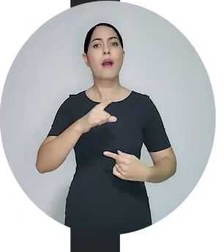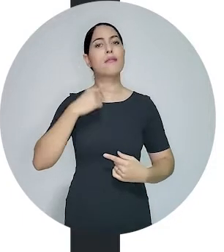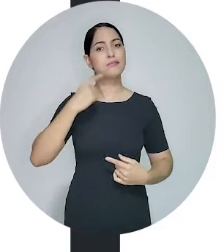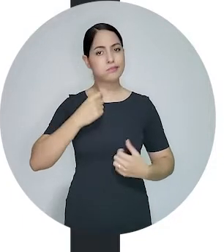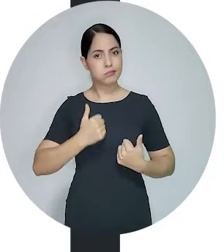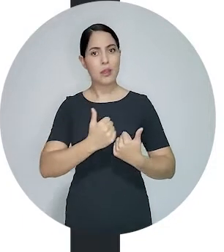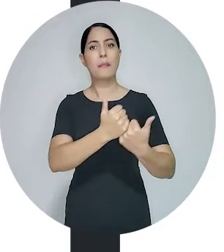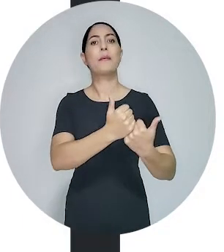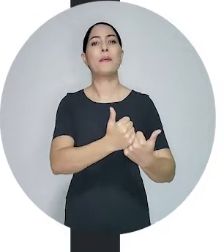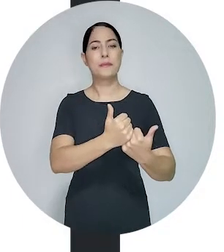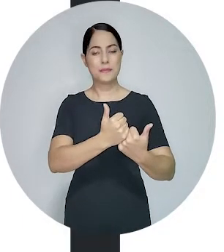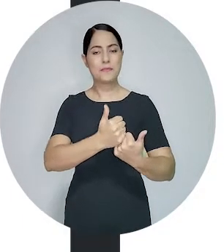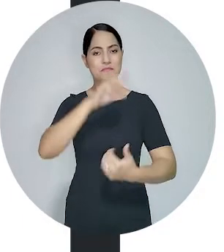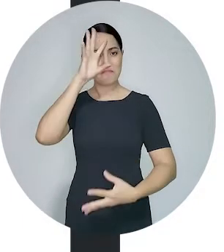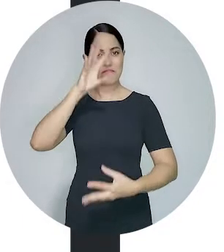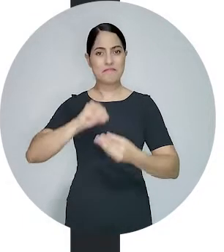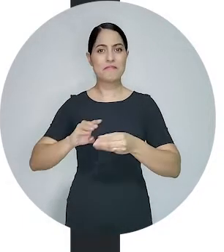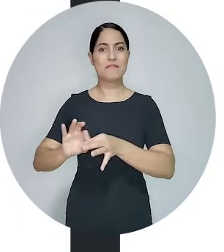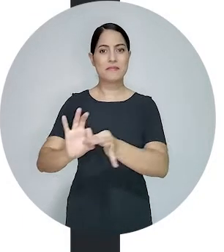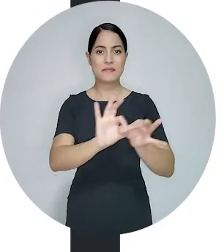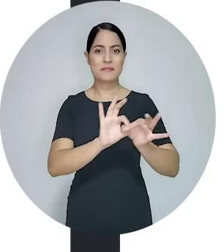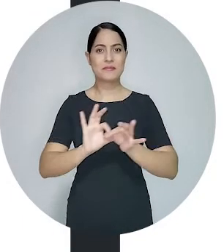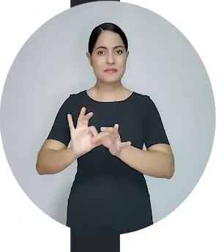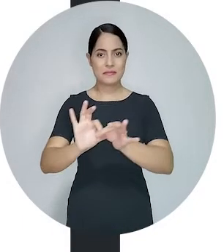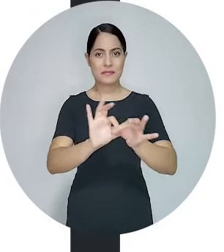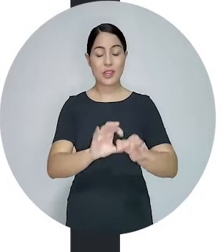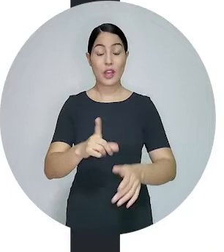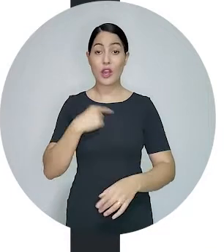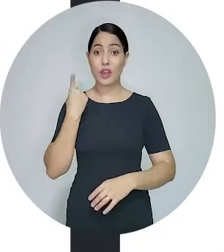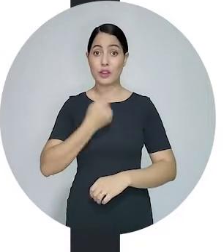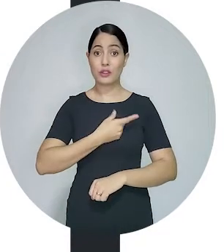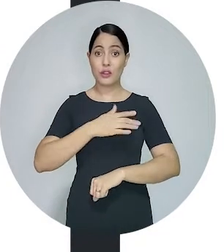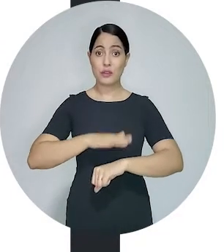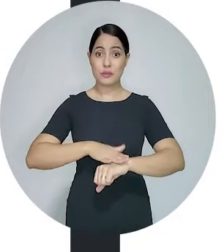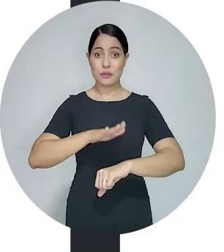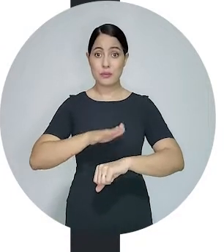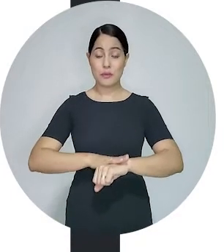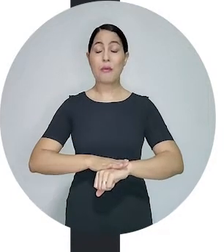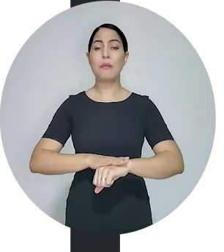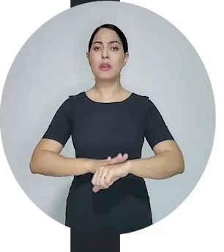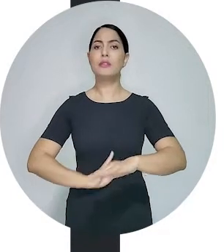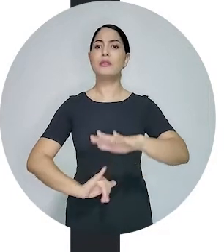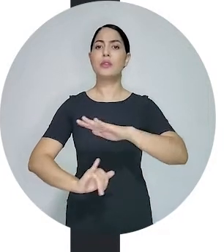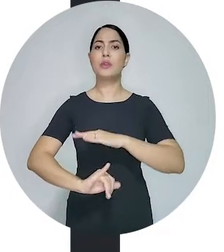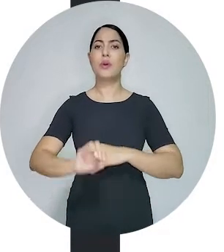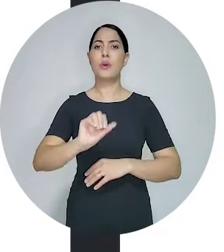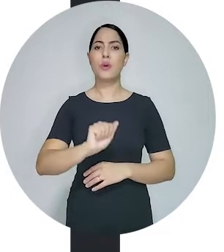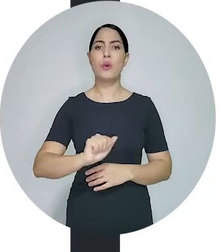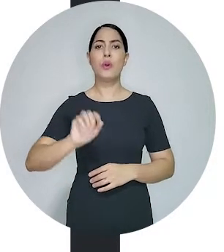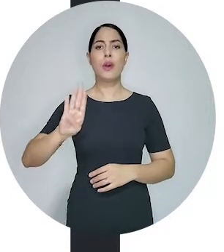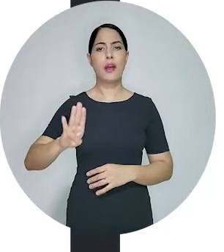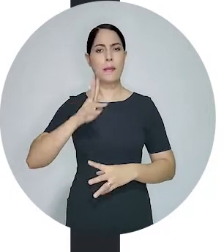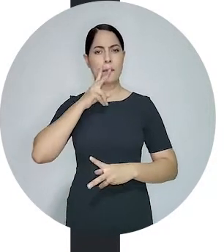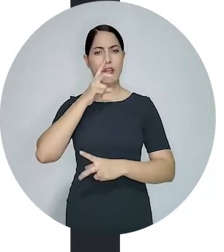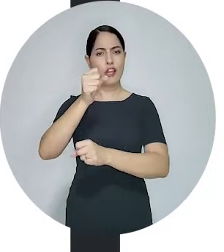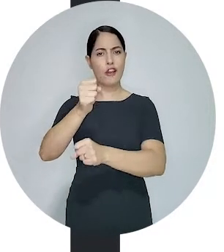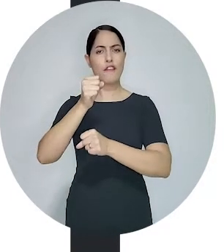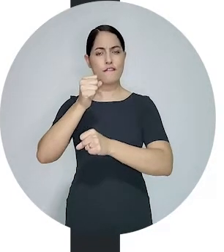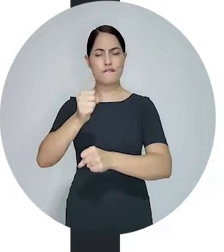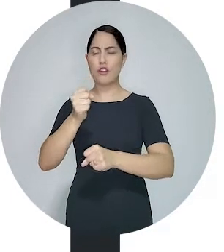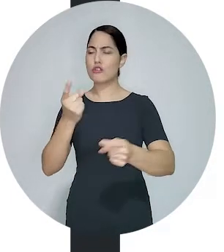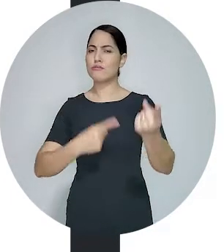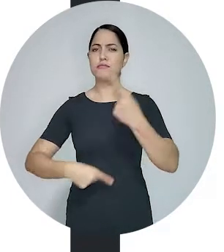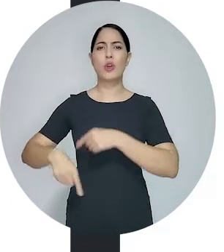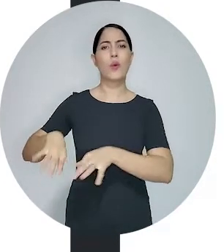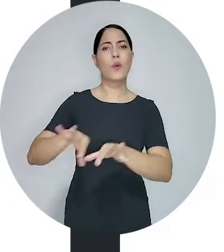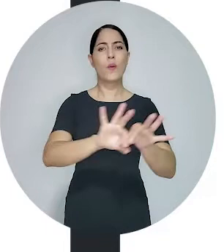um esforço coletivo para unir e amparar a classe, e conclui: vivemos, neste momento, um processo institucional que deixa claro: